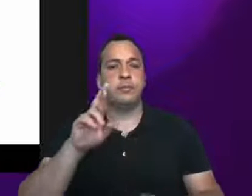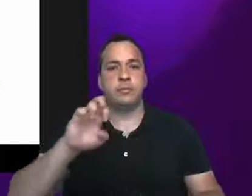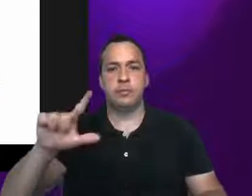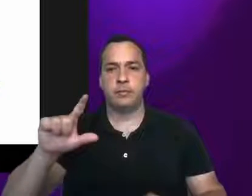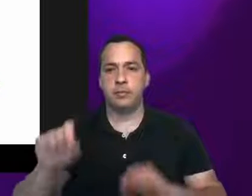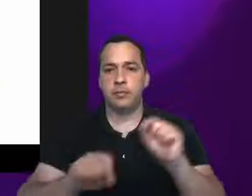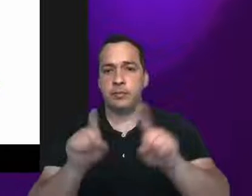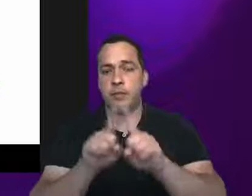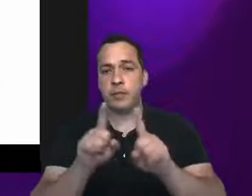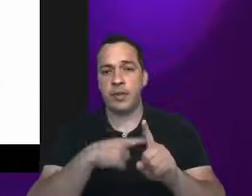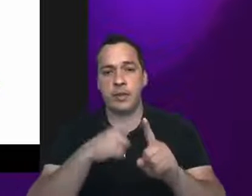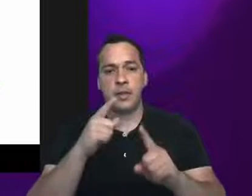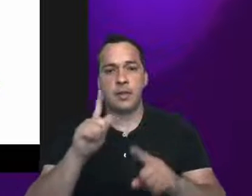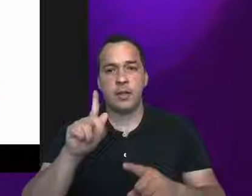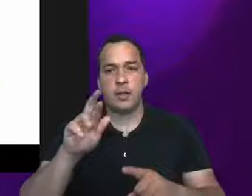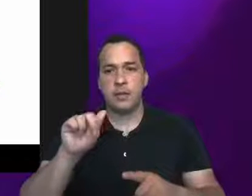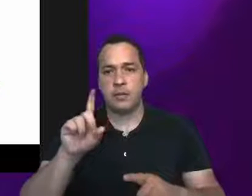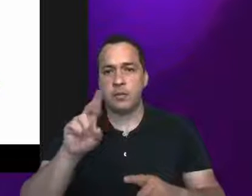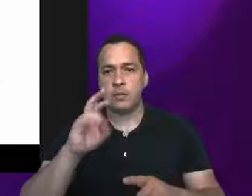congestão.